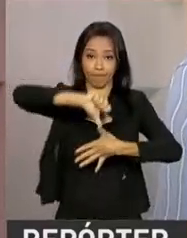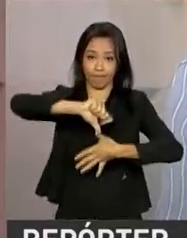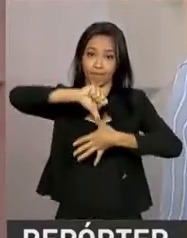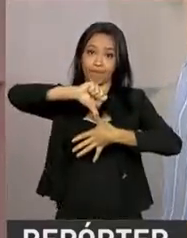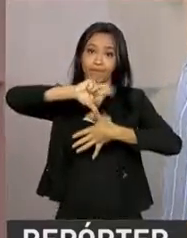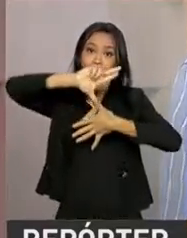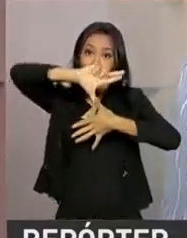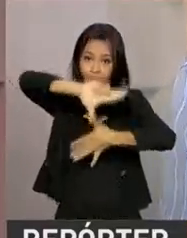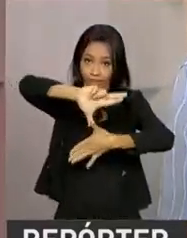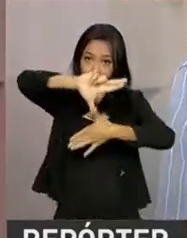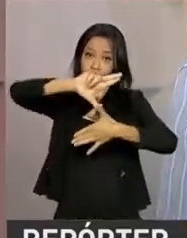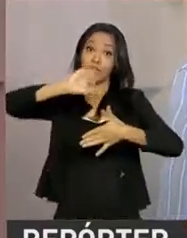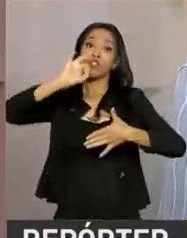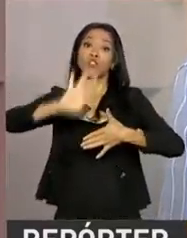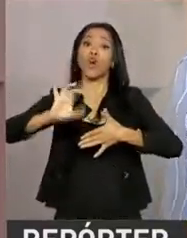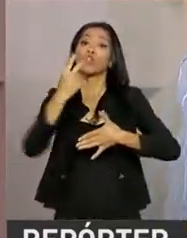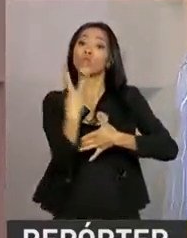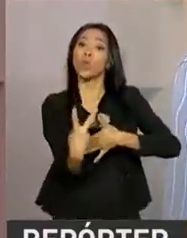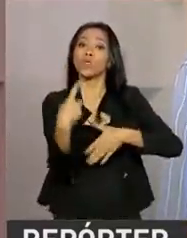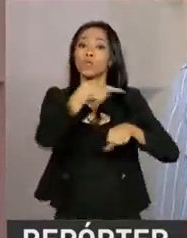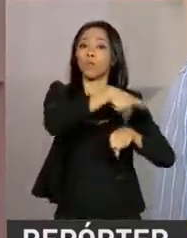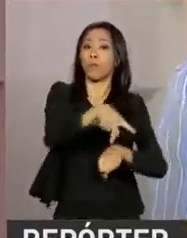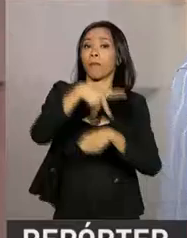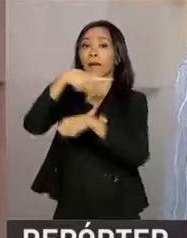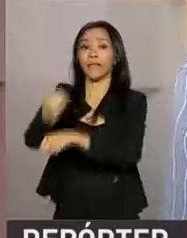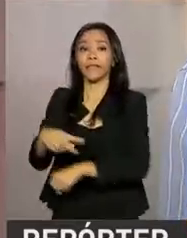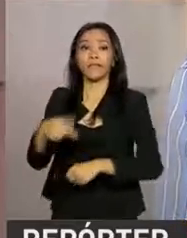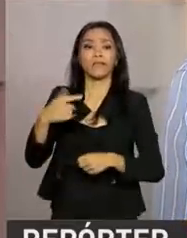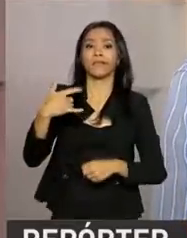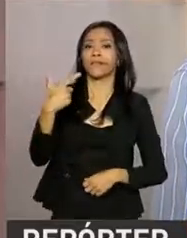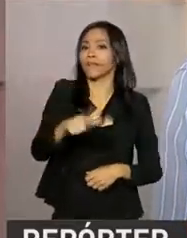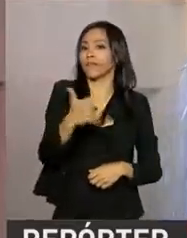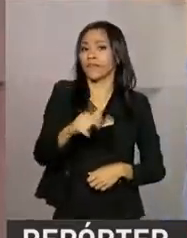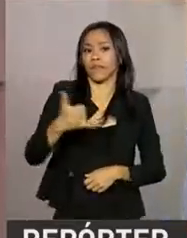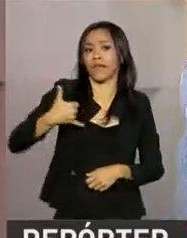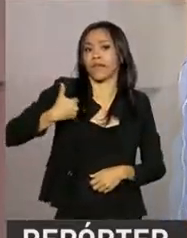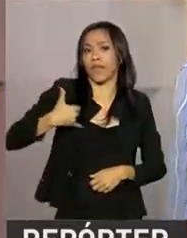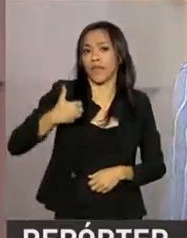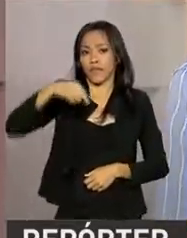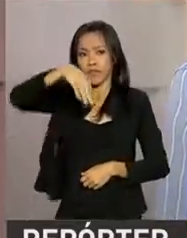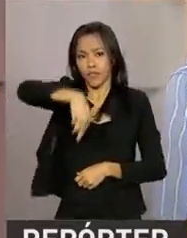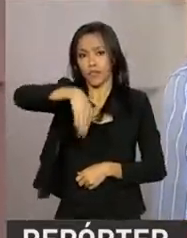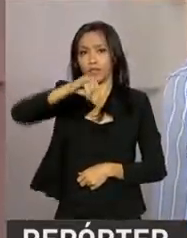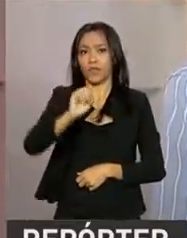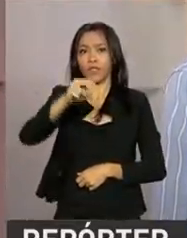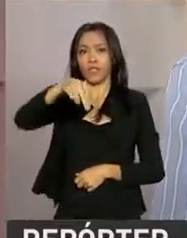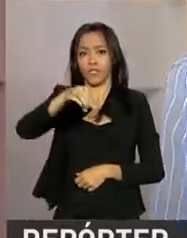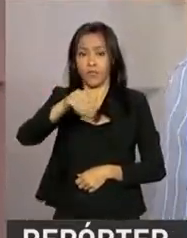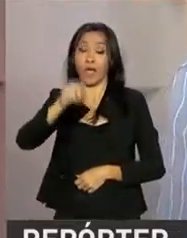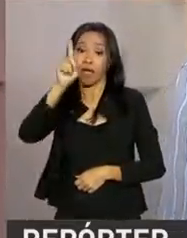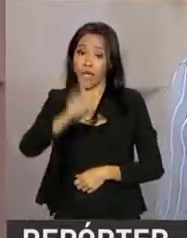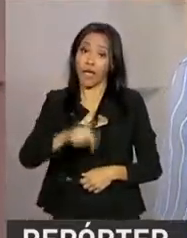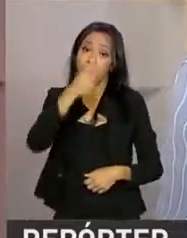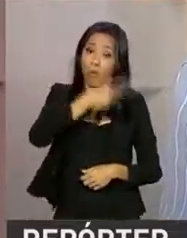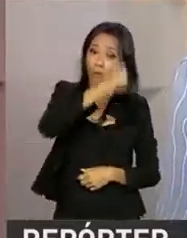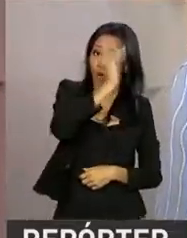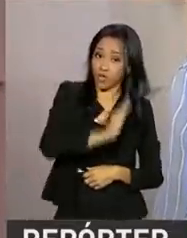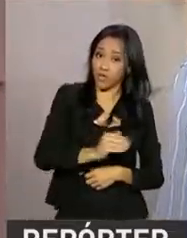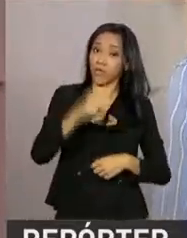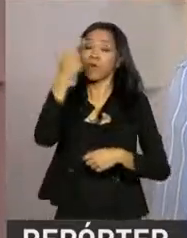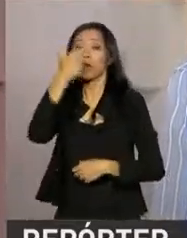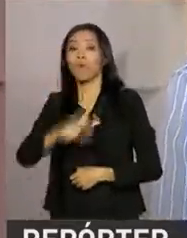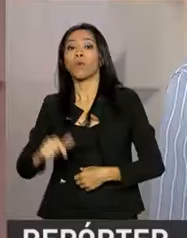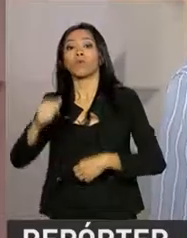Latina, somente dois países não têm uma idade mínima. É o Brasil e o Equador. Todos os outros países